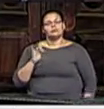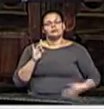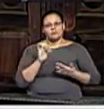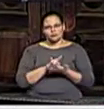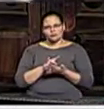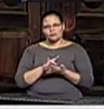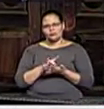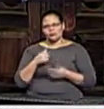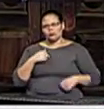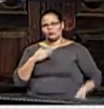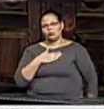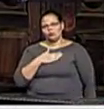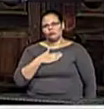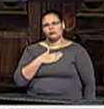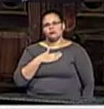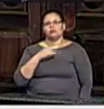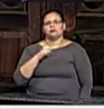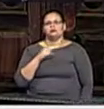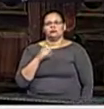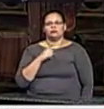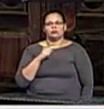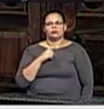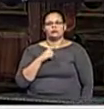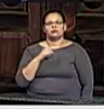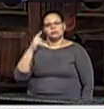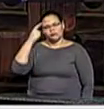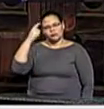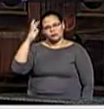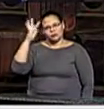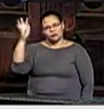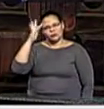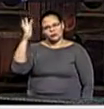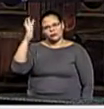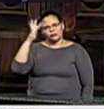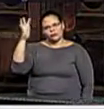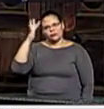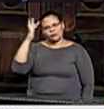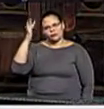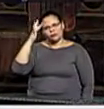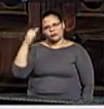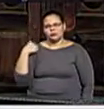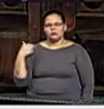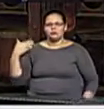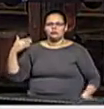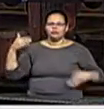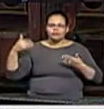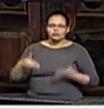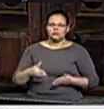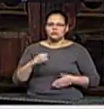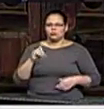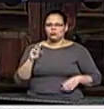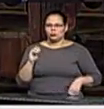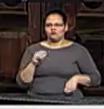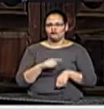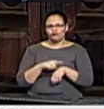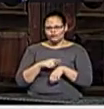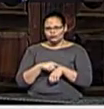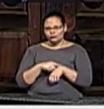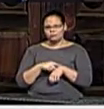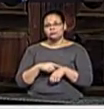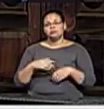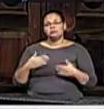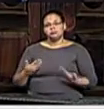Realmente, eu gostaria que houvesse esse tipo de reflexão. Eu cheguei cedo hoje aqui no